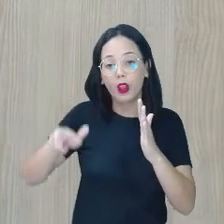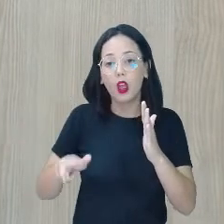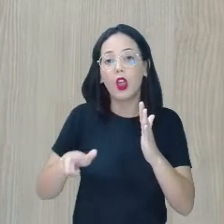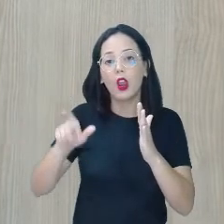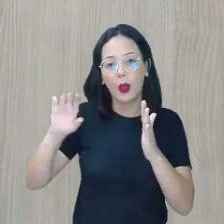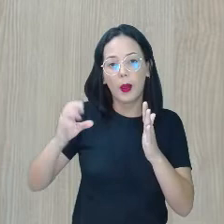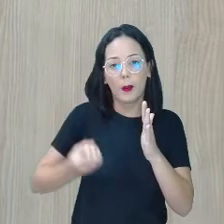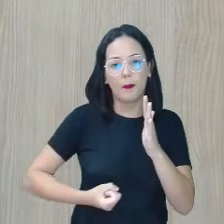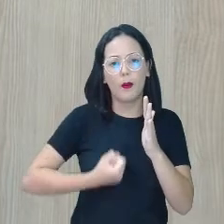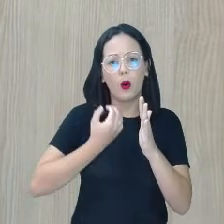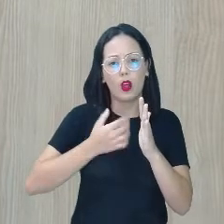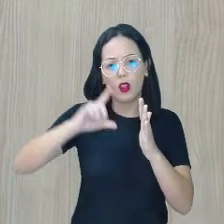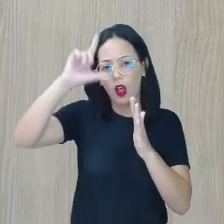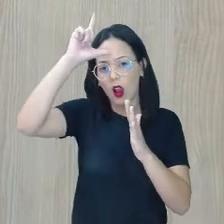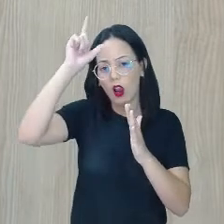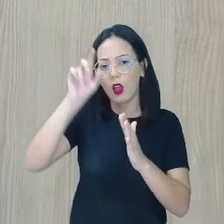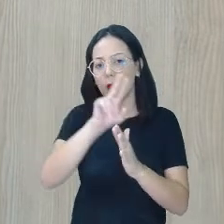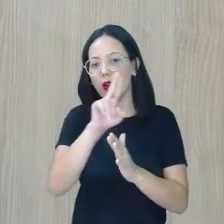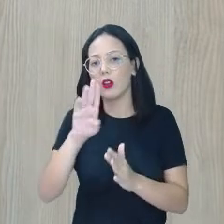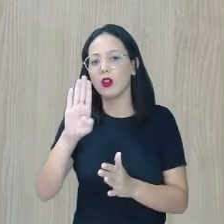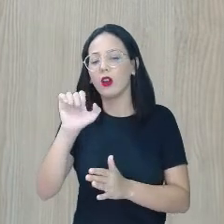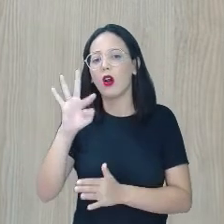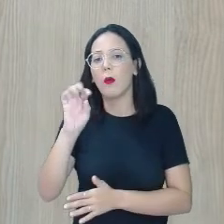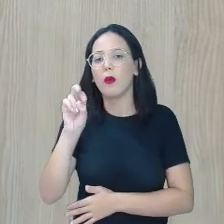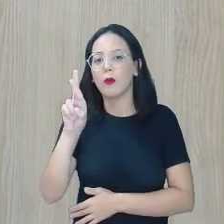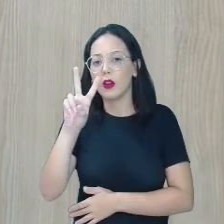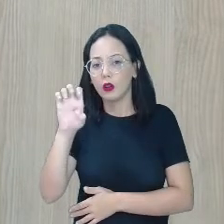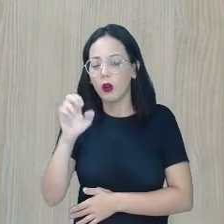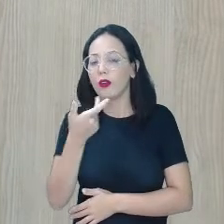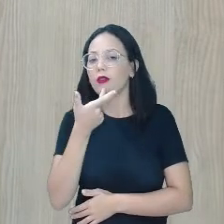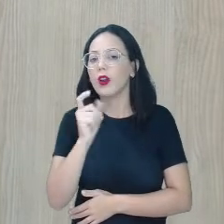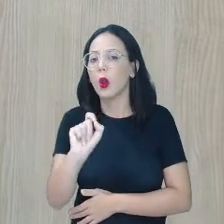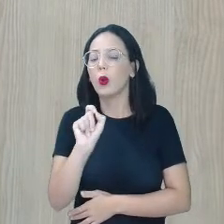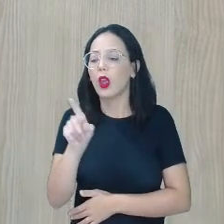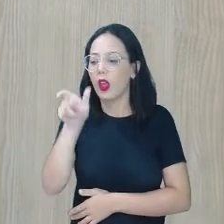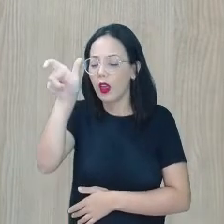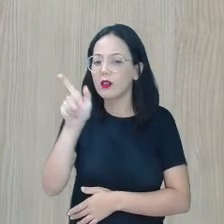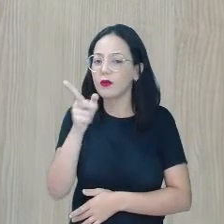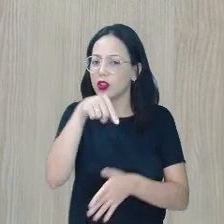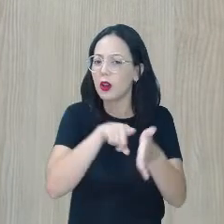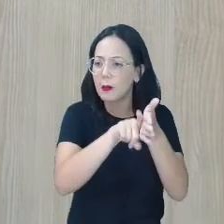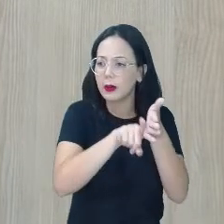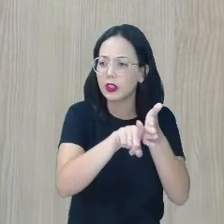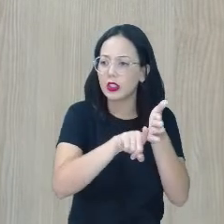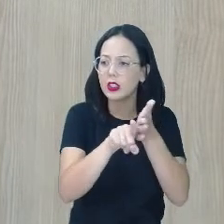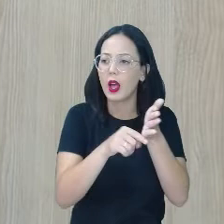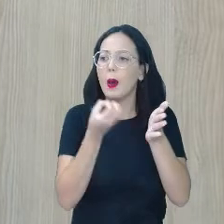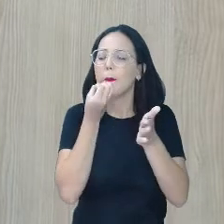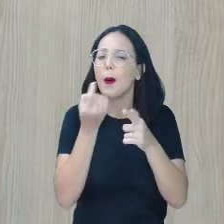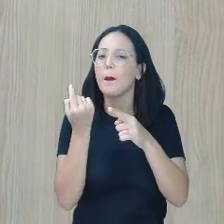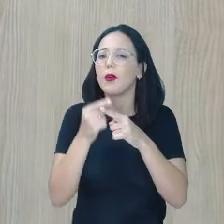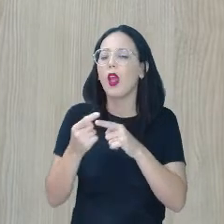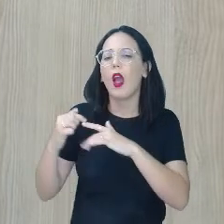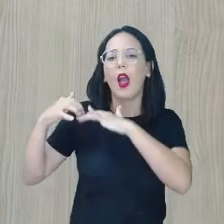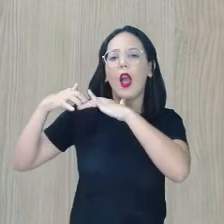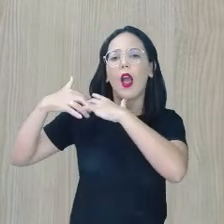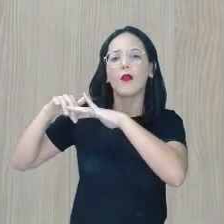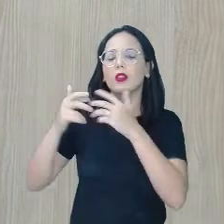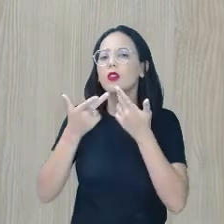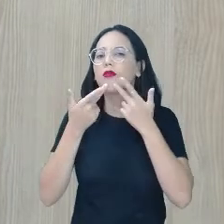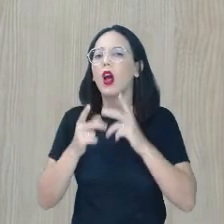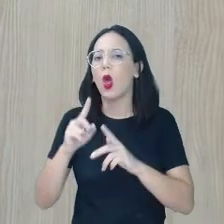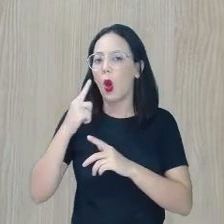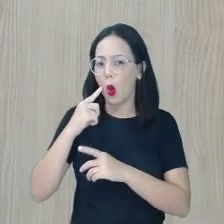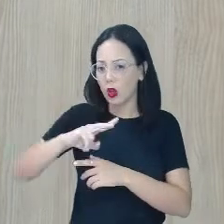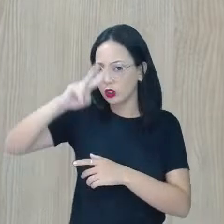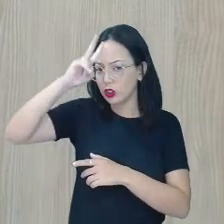um poeta alemão chamado Bertolt Brecht, né? Então ele chama a atenção, quem puder dar uma pesquisadinha, vale a pena, né? Ele faz uma reflexão, diz assim, olha, a história,